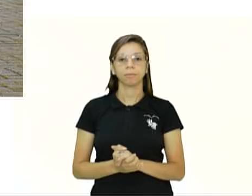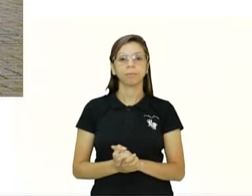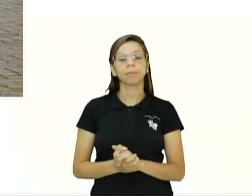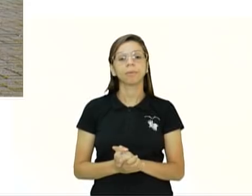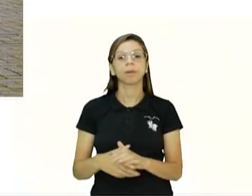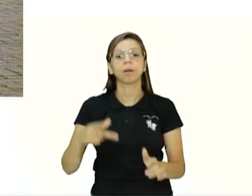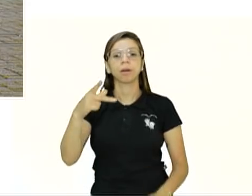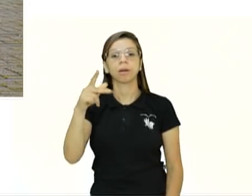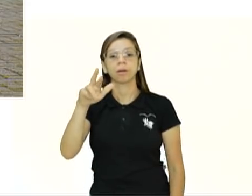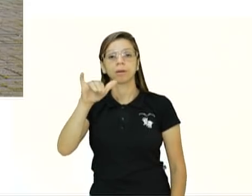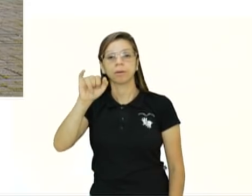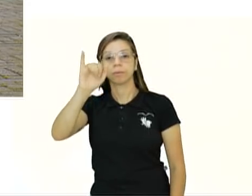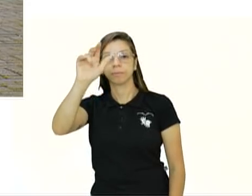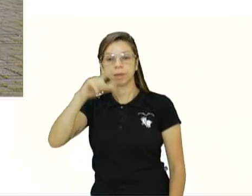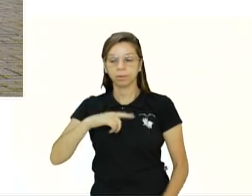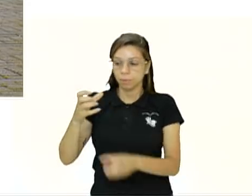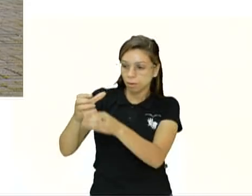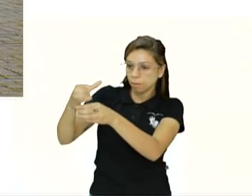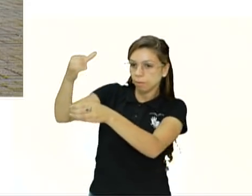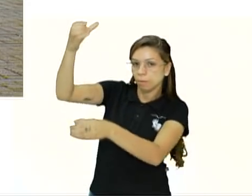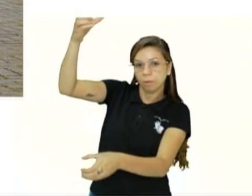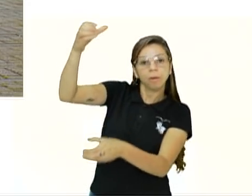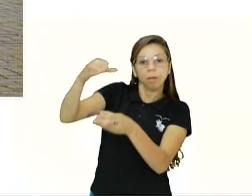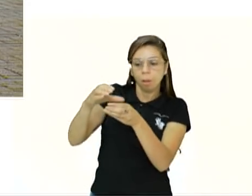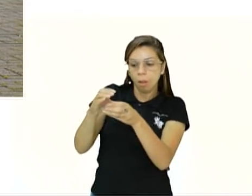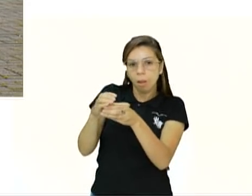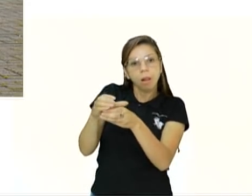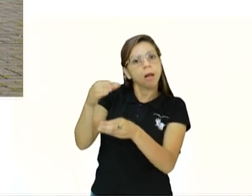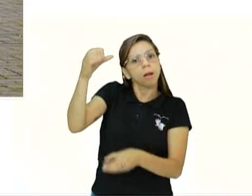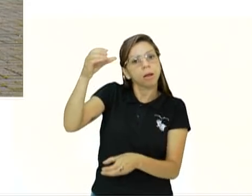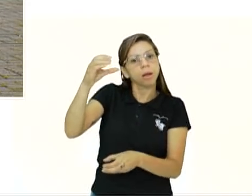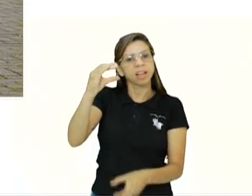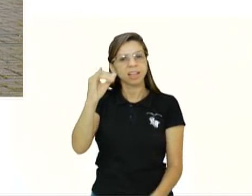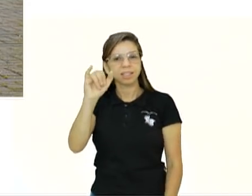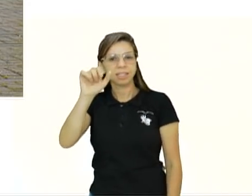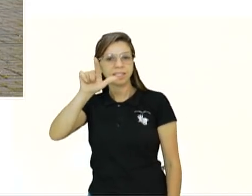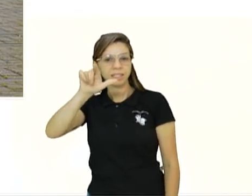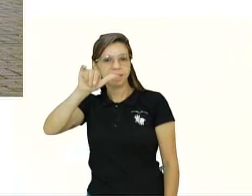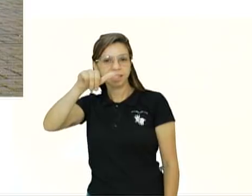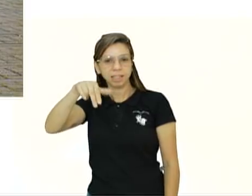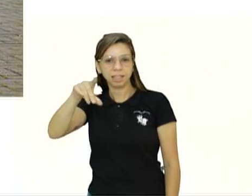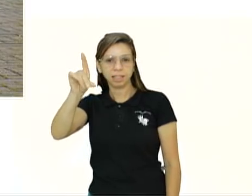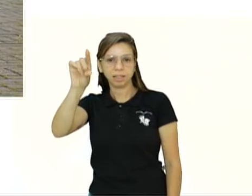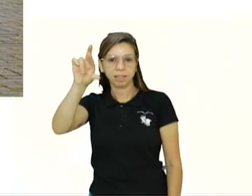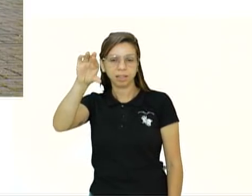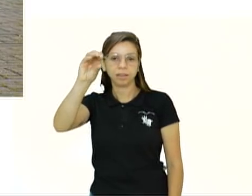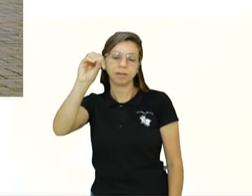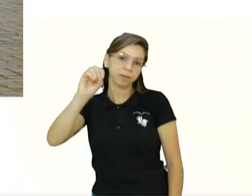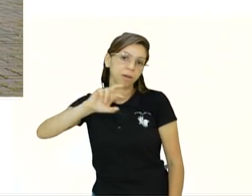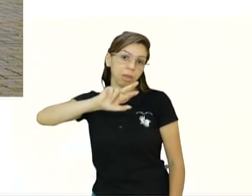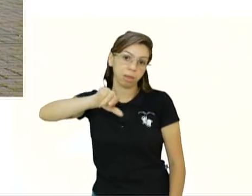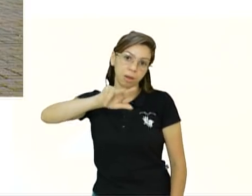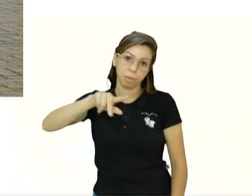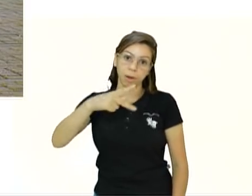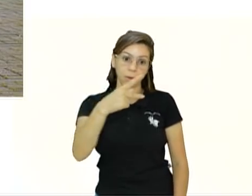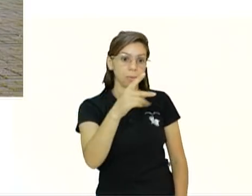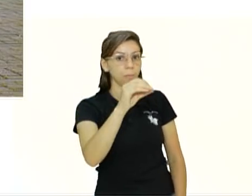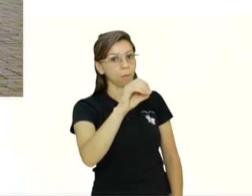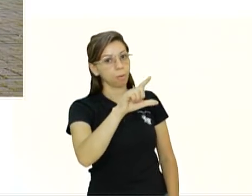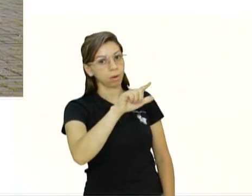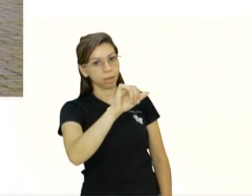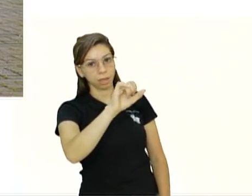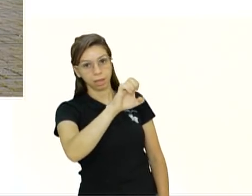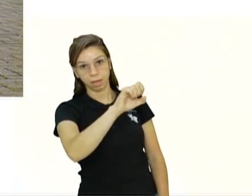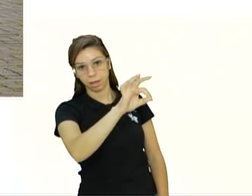você está vendo as colunas, que são cilindros, né? O cilindro já não é um poliedro. Ele